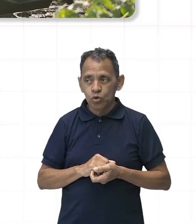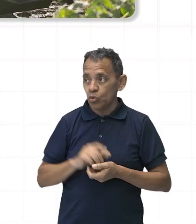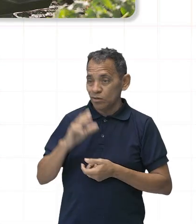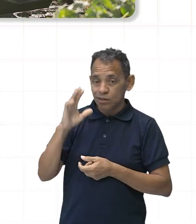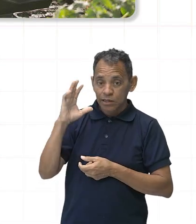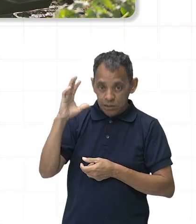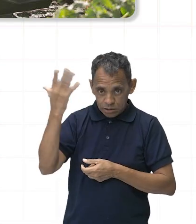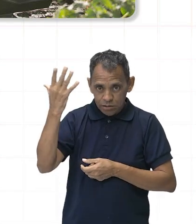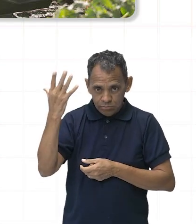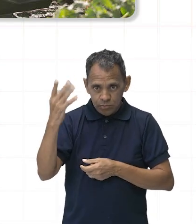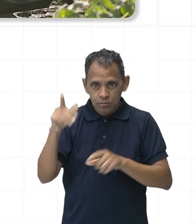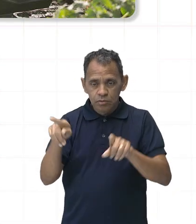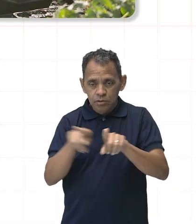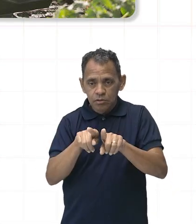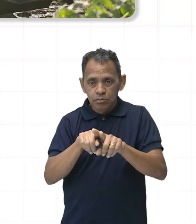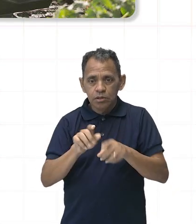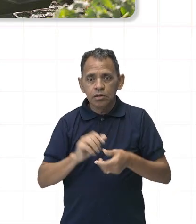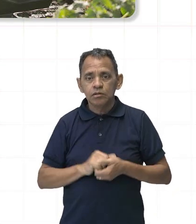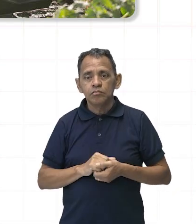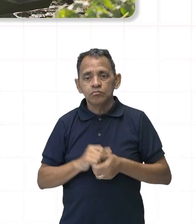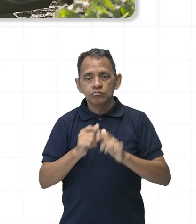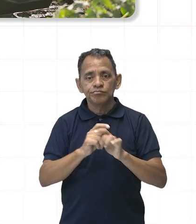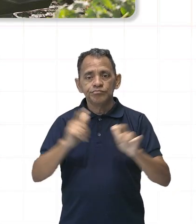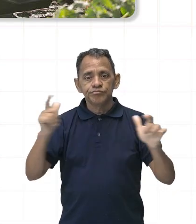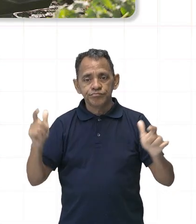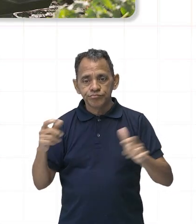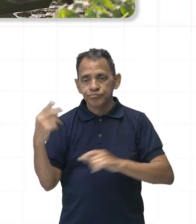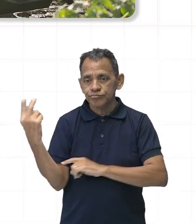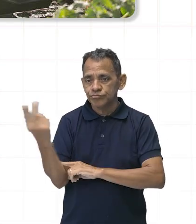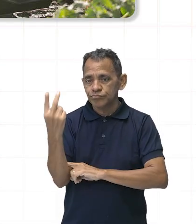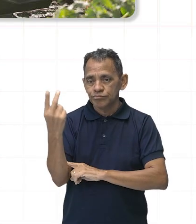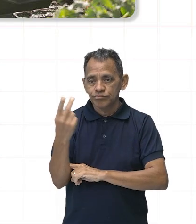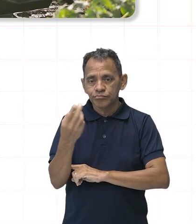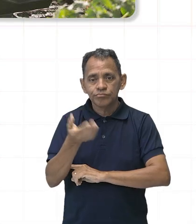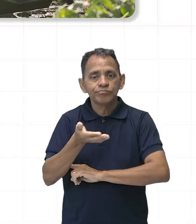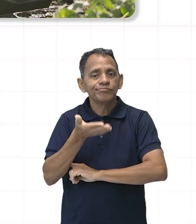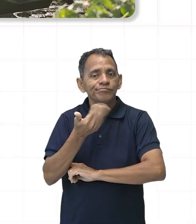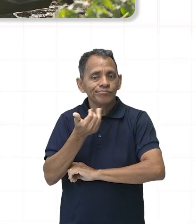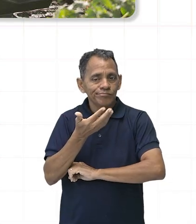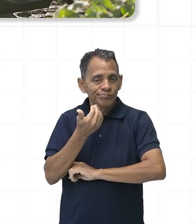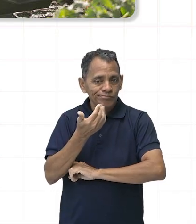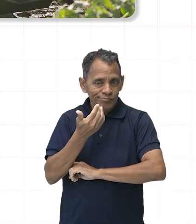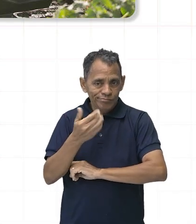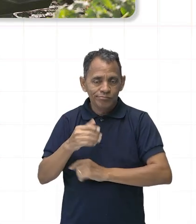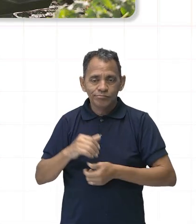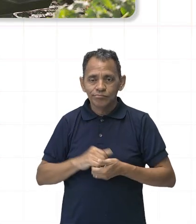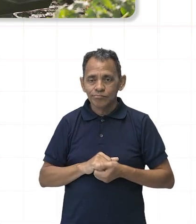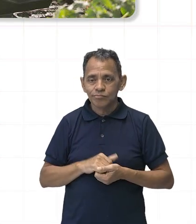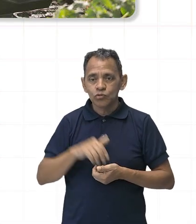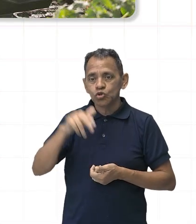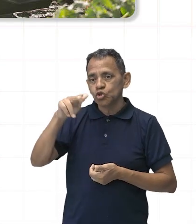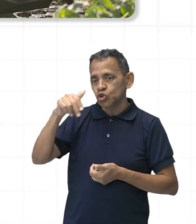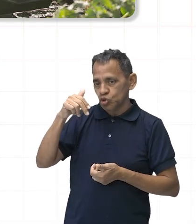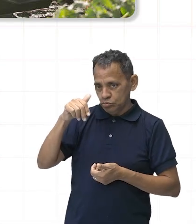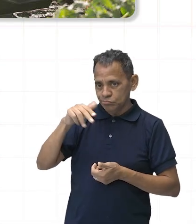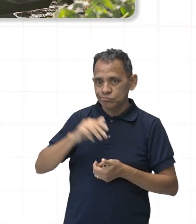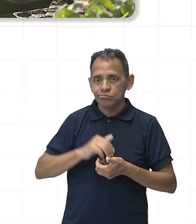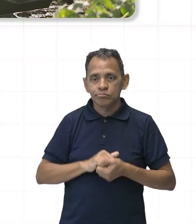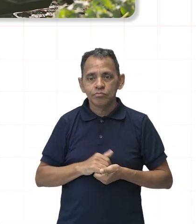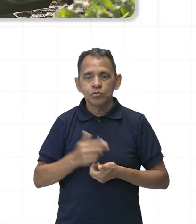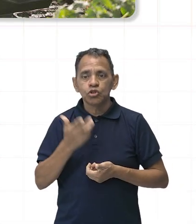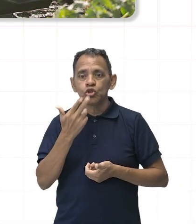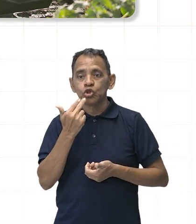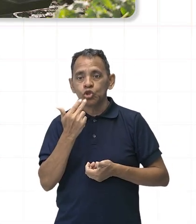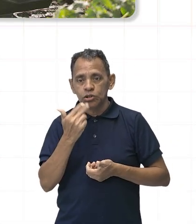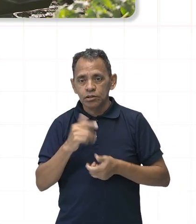climáticas adversas e o aumento do valor nutritivo. E isso é o que a biotecnologia, através